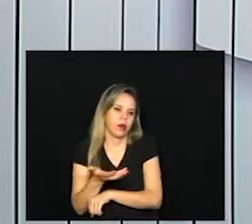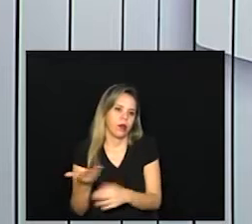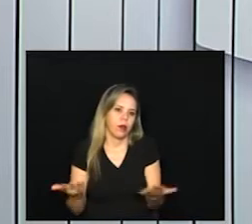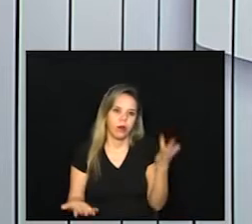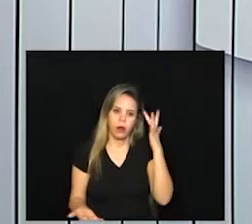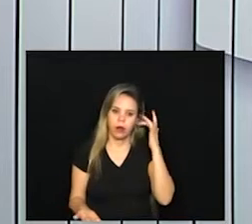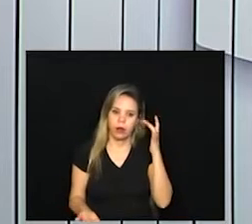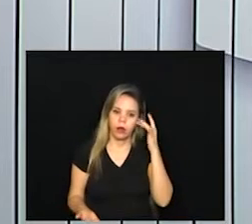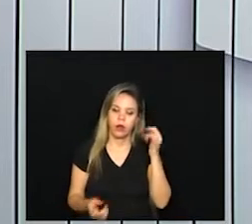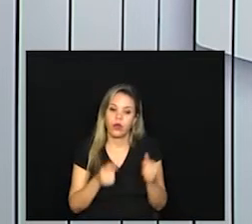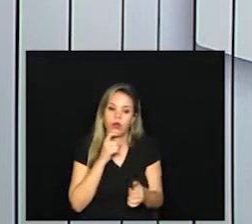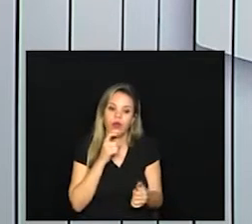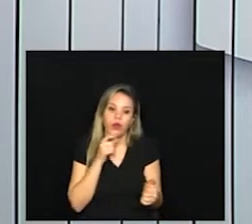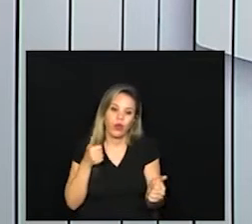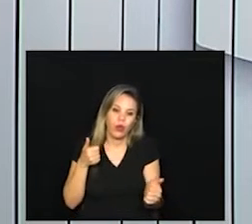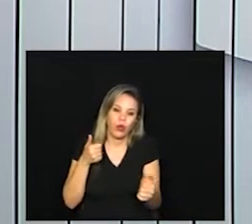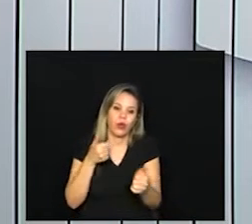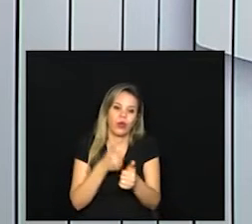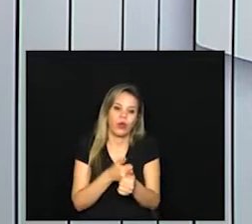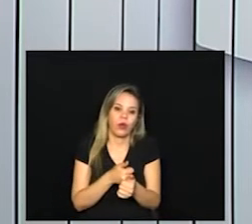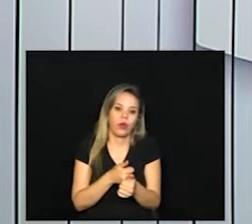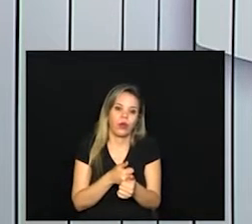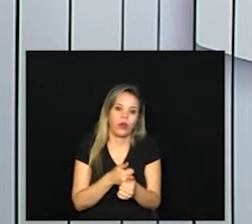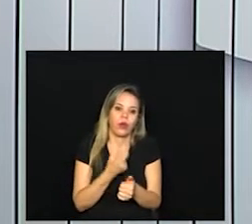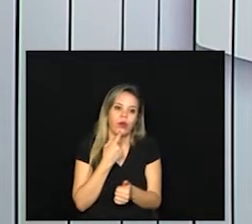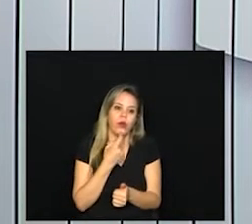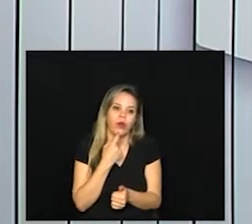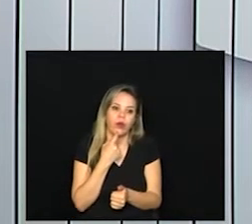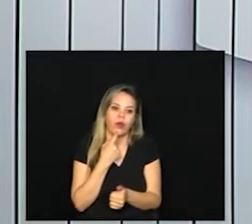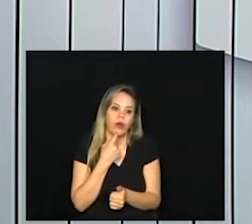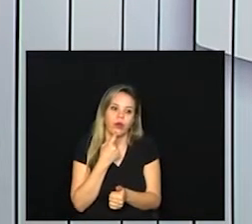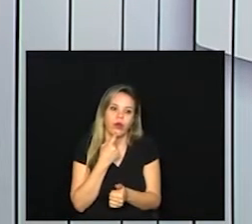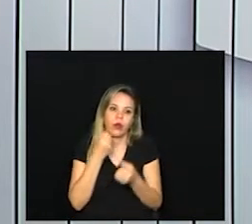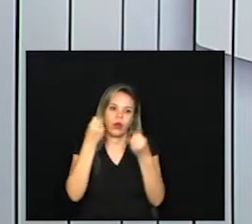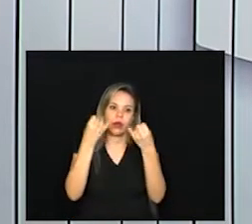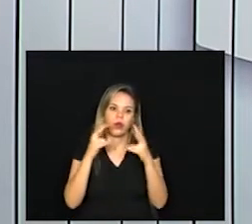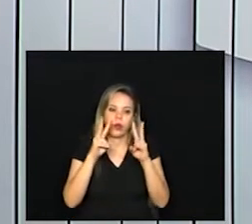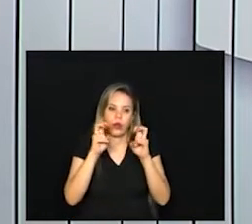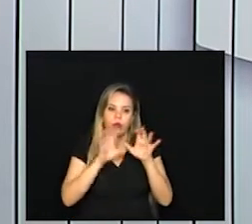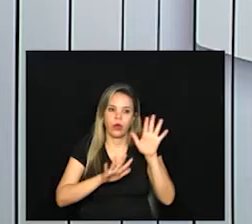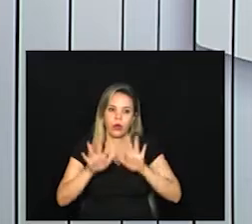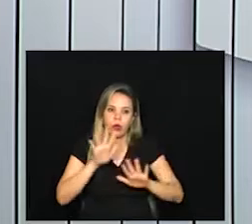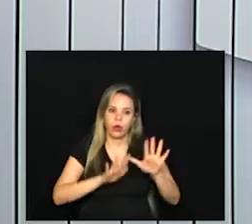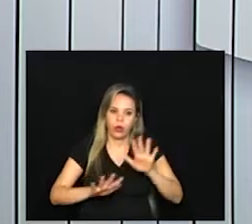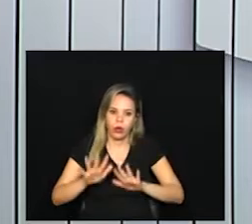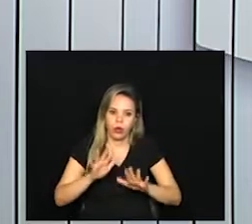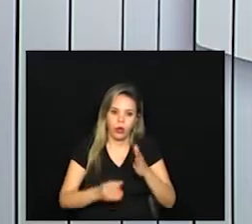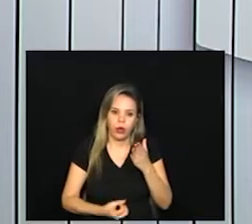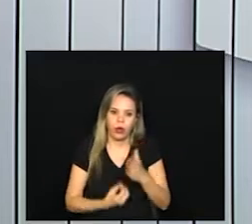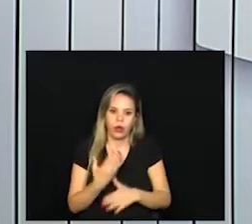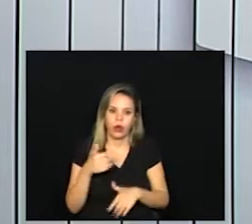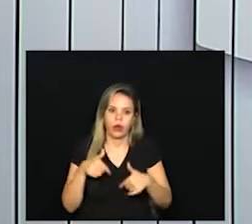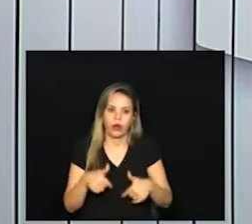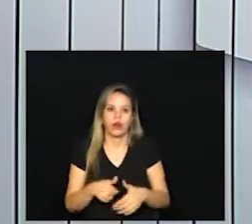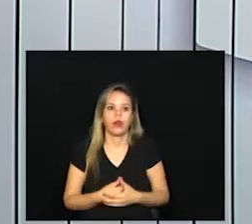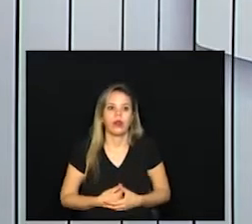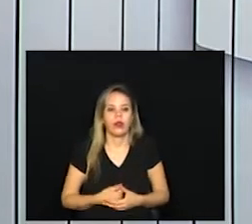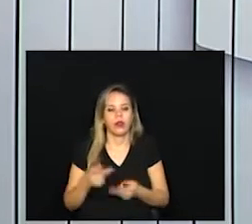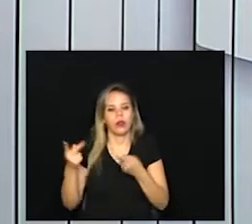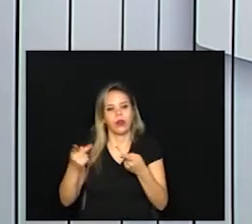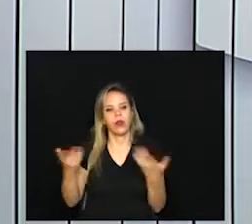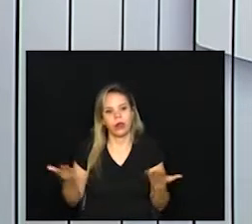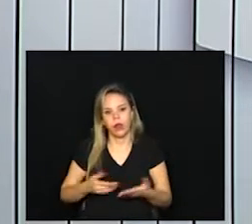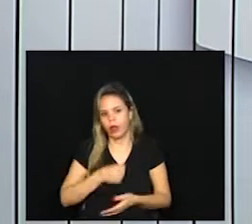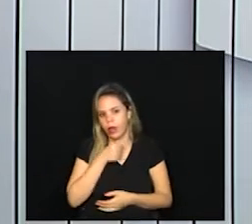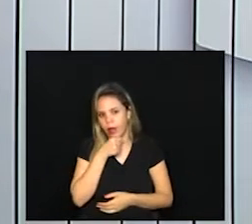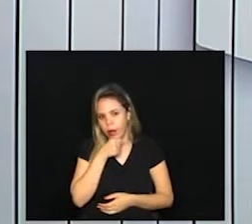de amanhã, uma nova frente fria deve chegar à região. Então, para abordar os cuidados que estão sendo tomados, eu aciono o